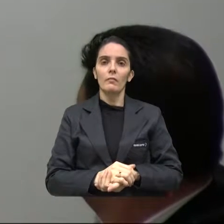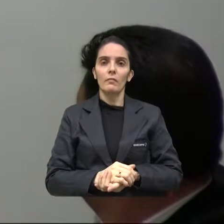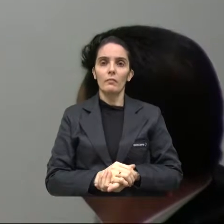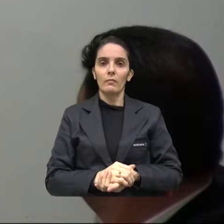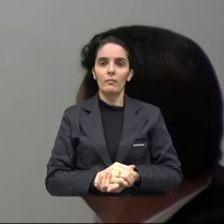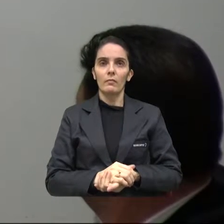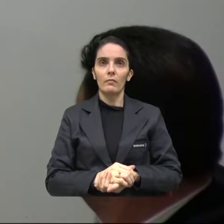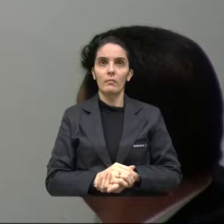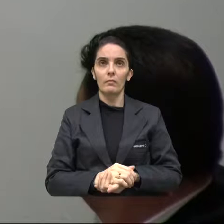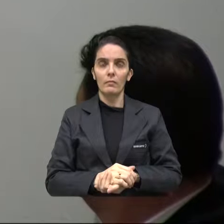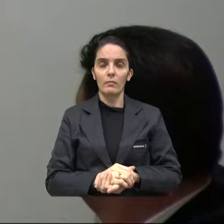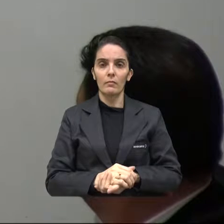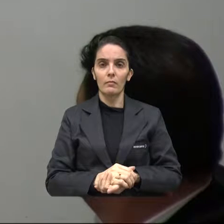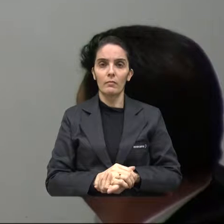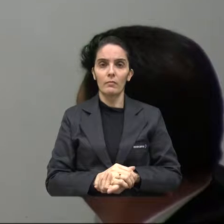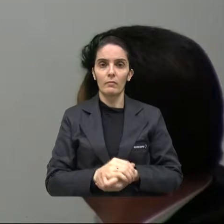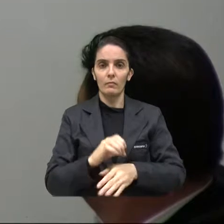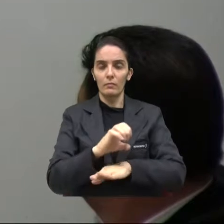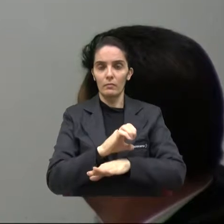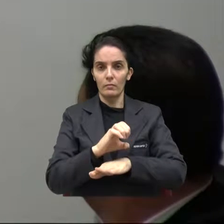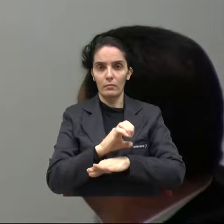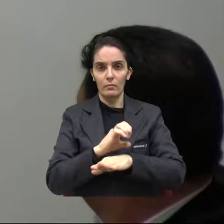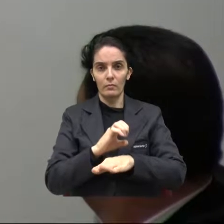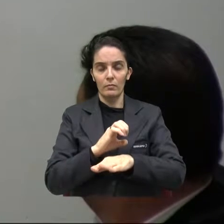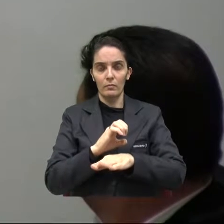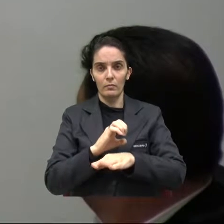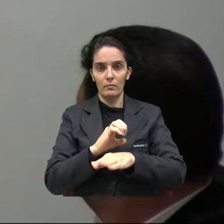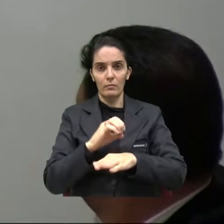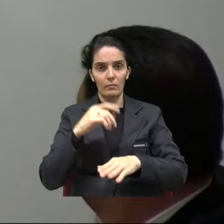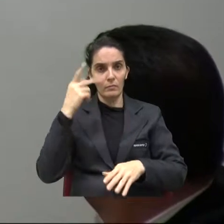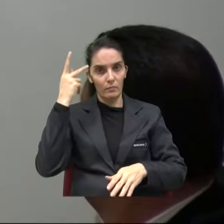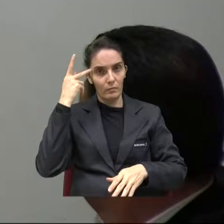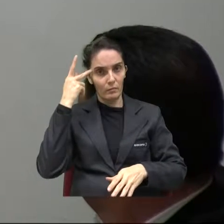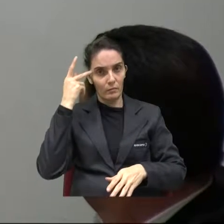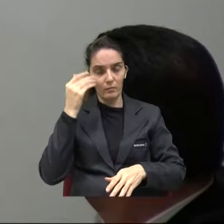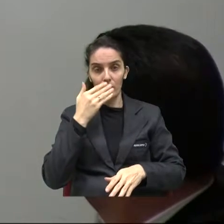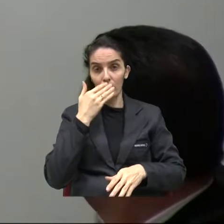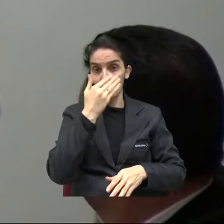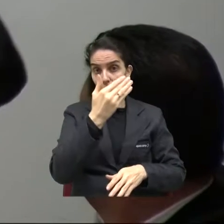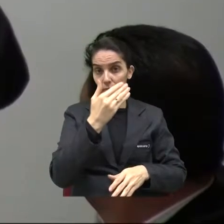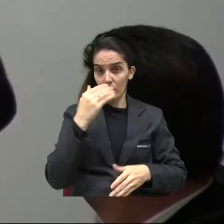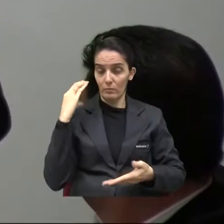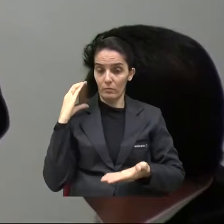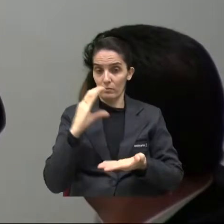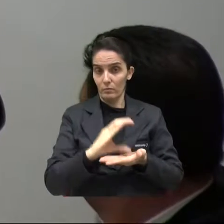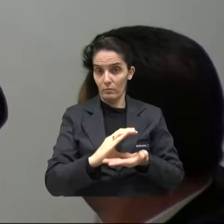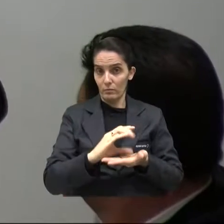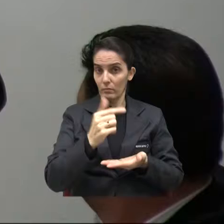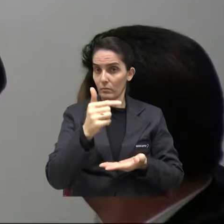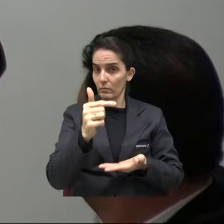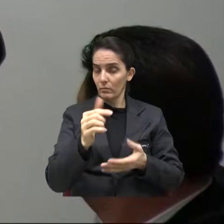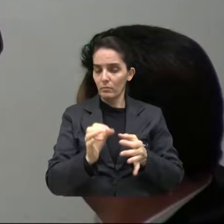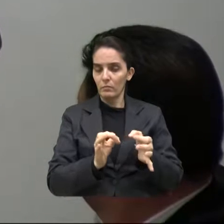Helder, no estado de São Paulo, quando a gente vai buscar um recurso, se não tiver projeto